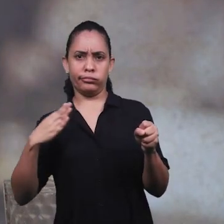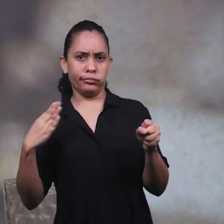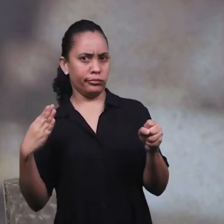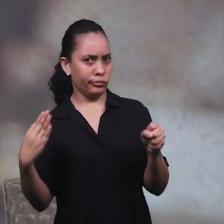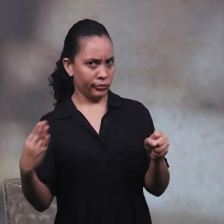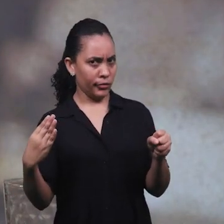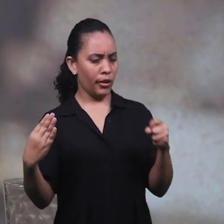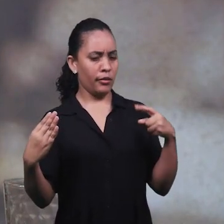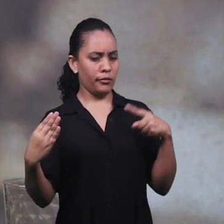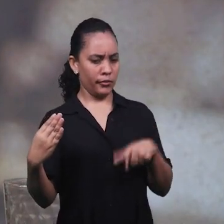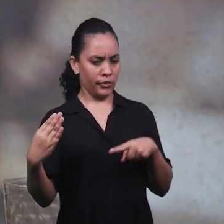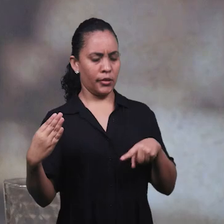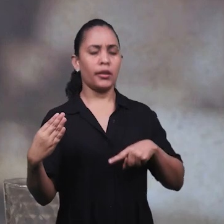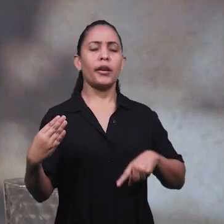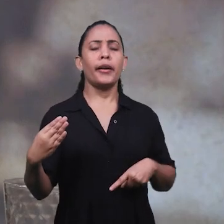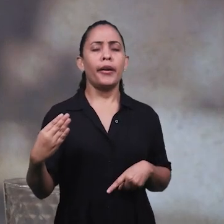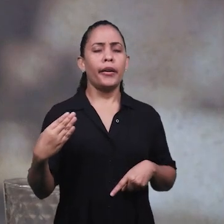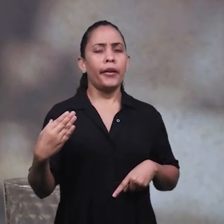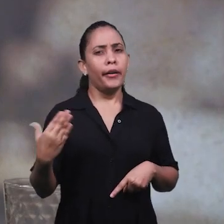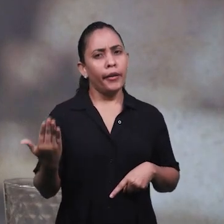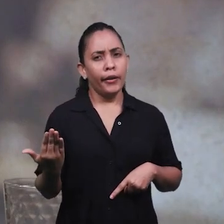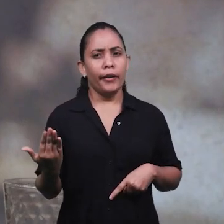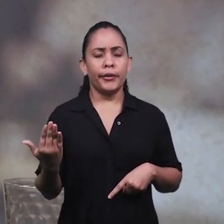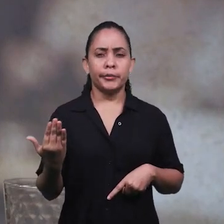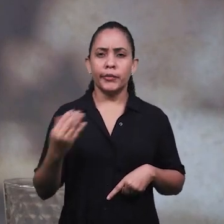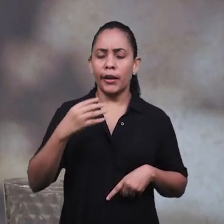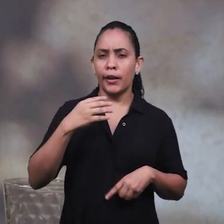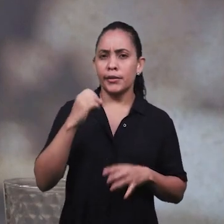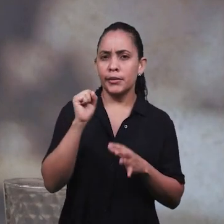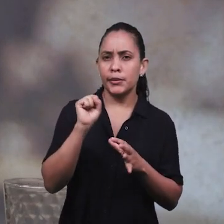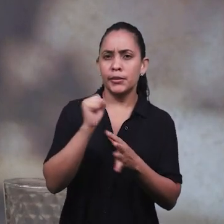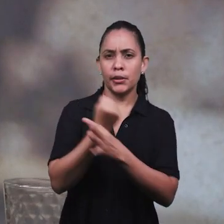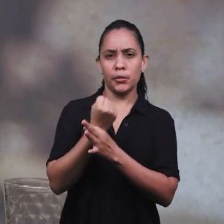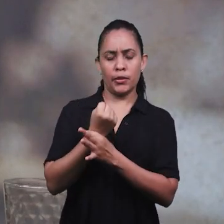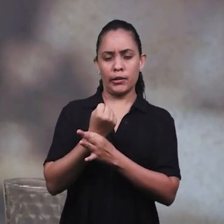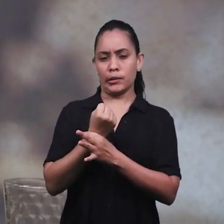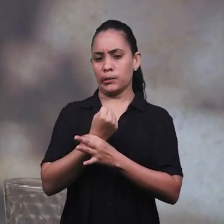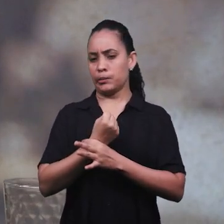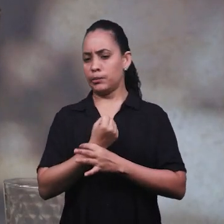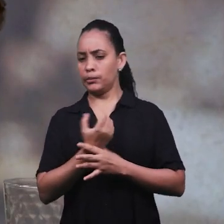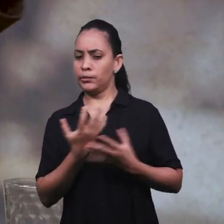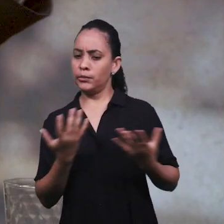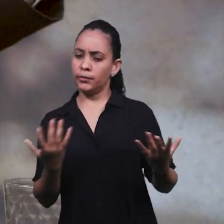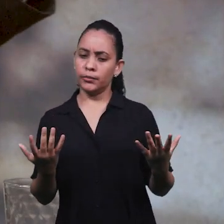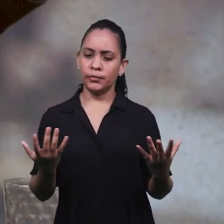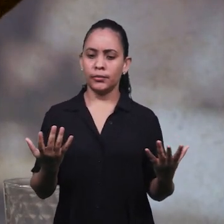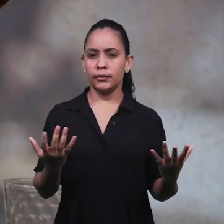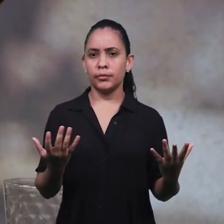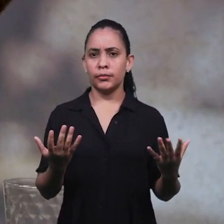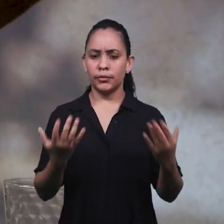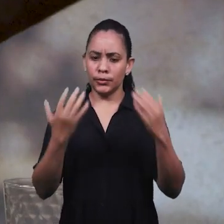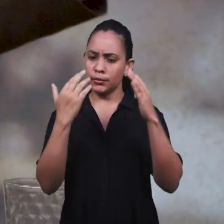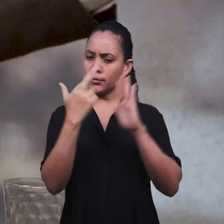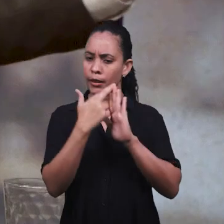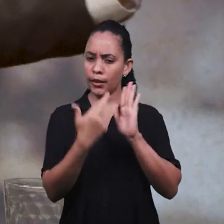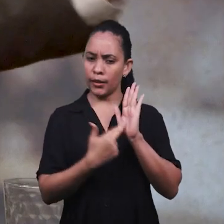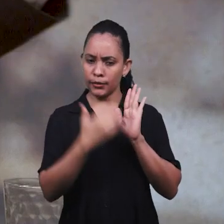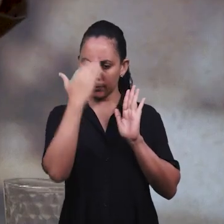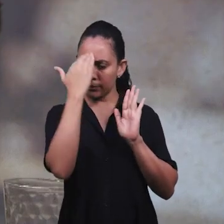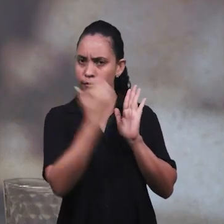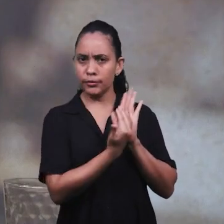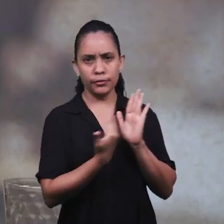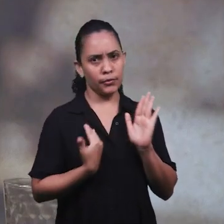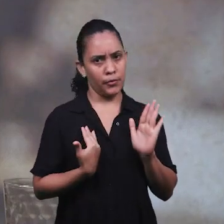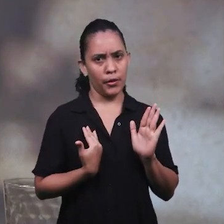e comprometendo a segurança do condomínio e a segurança dos demais moradores. Essa obrigação prevista no